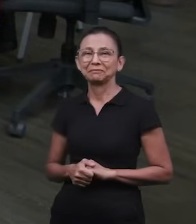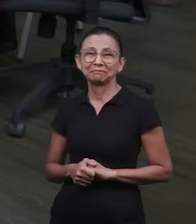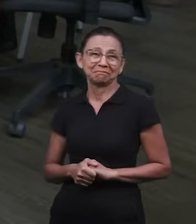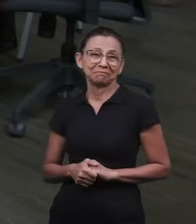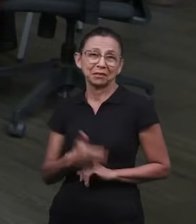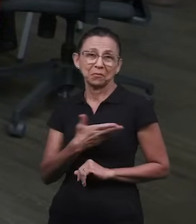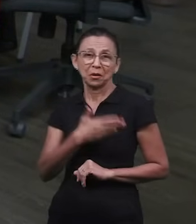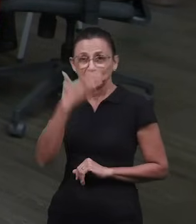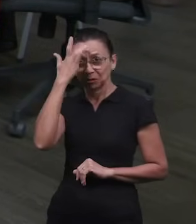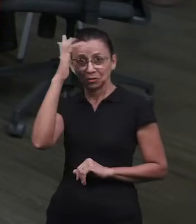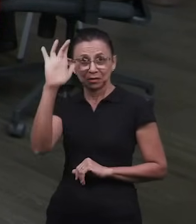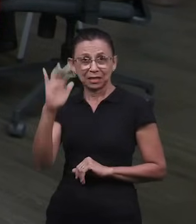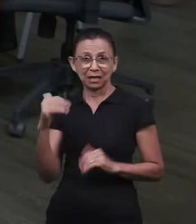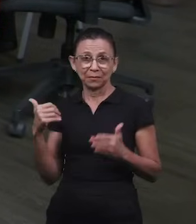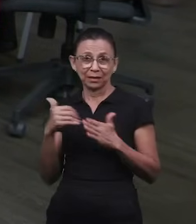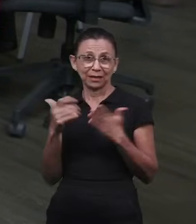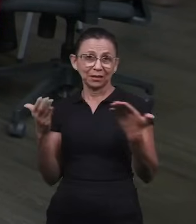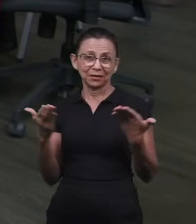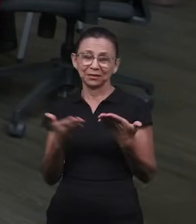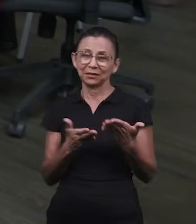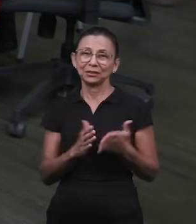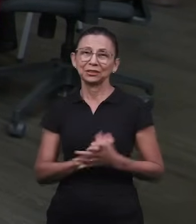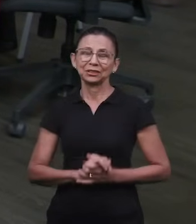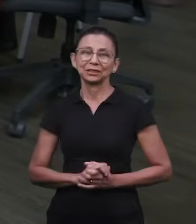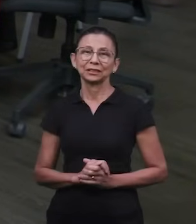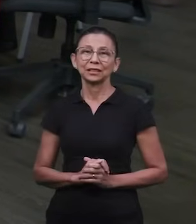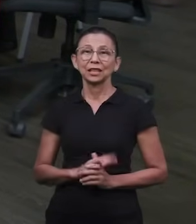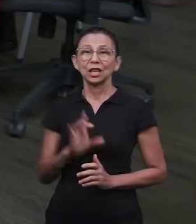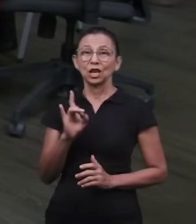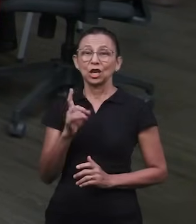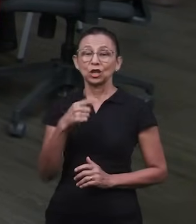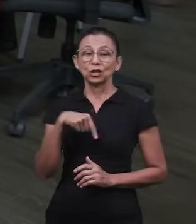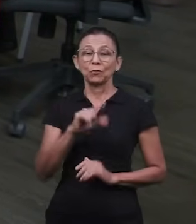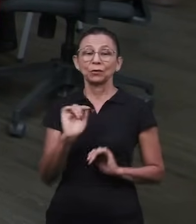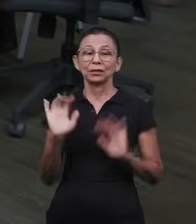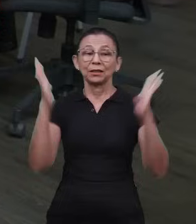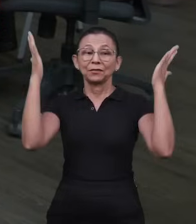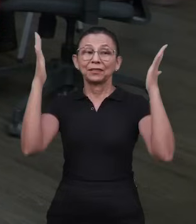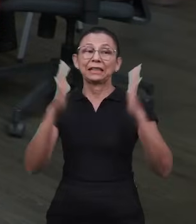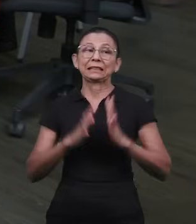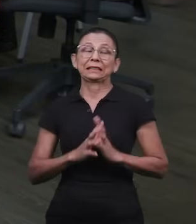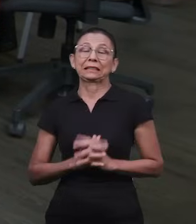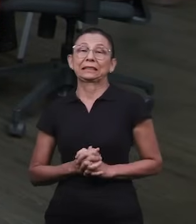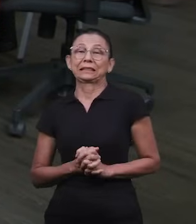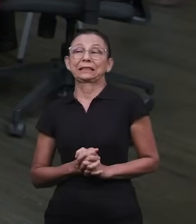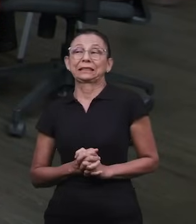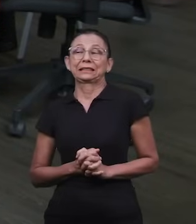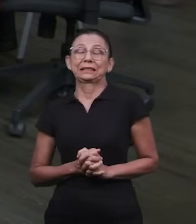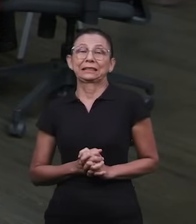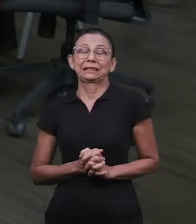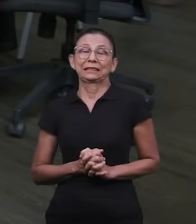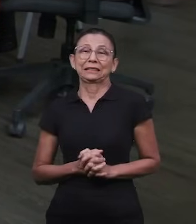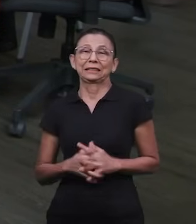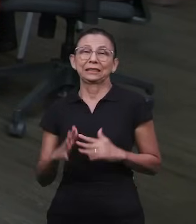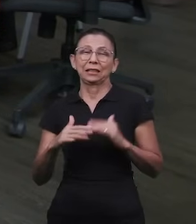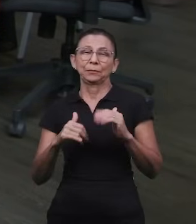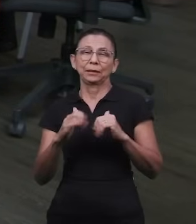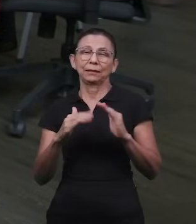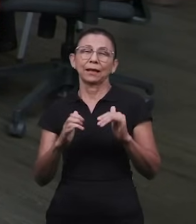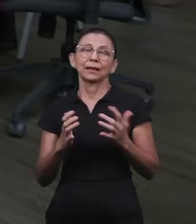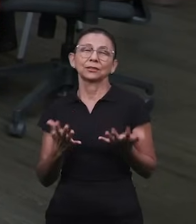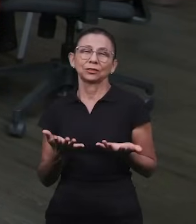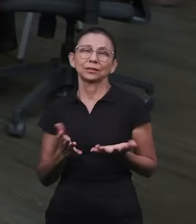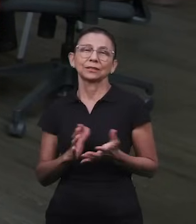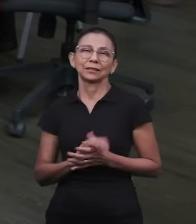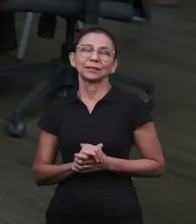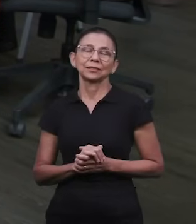escutando. Até hoje ele não sabe disso, mas eu fui lá, fiquei em paz com ele, com o Senhor, sem ter ferido ninguém. Então é questão